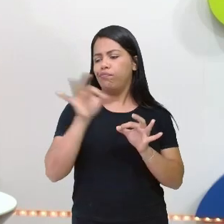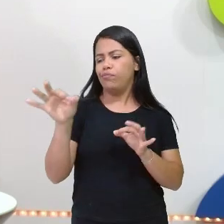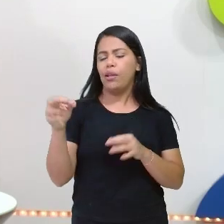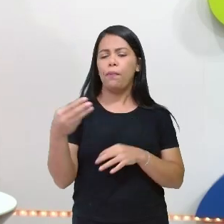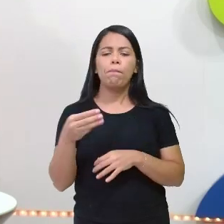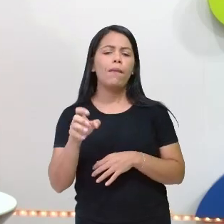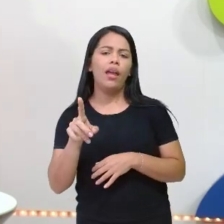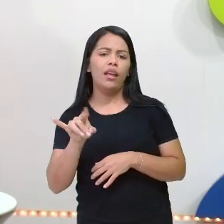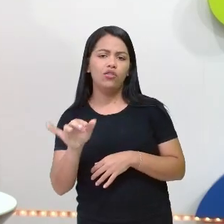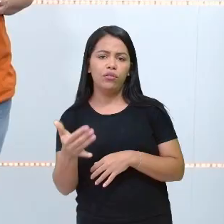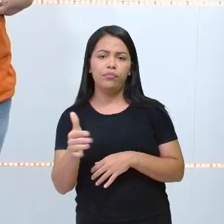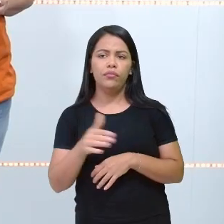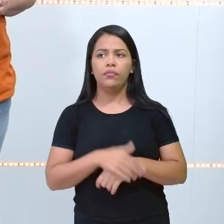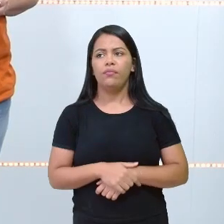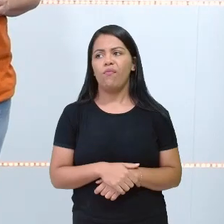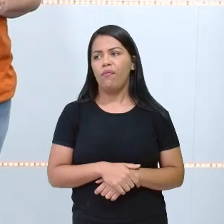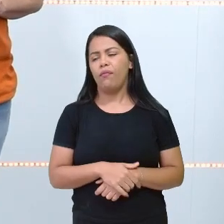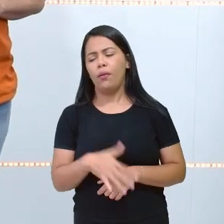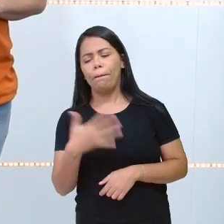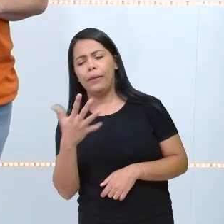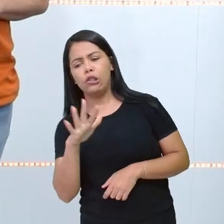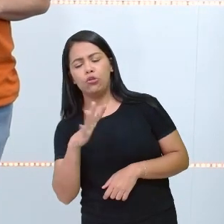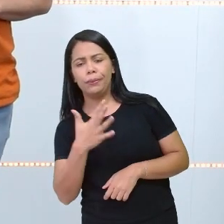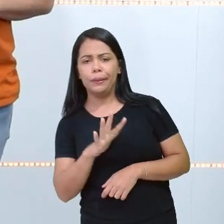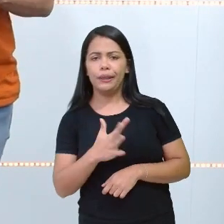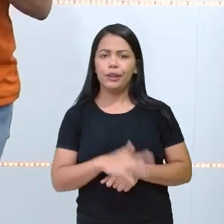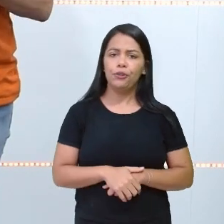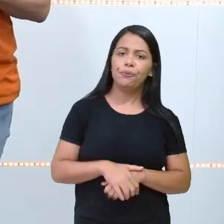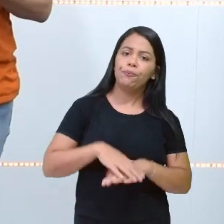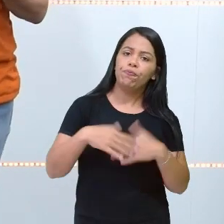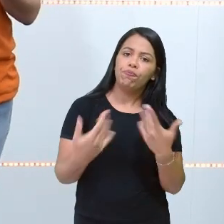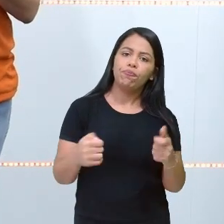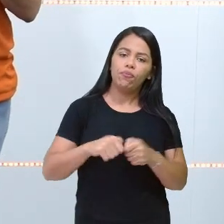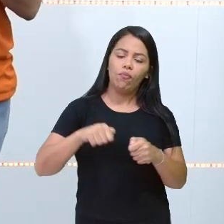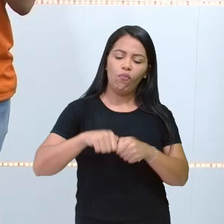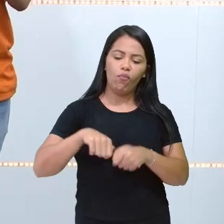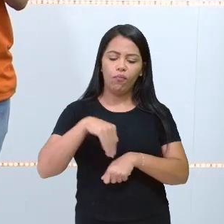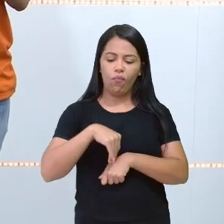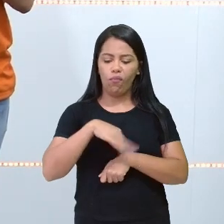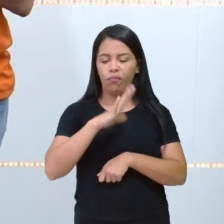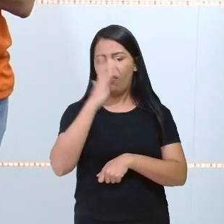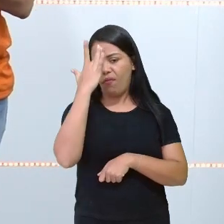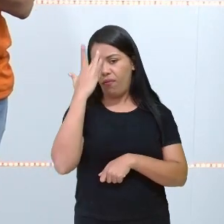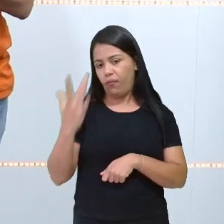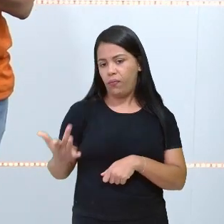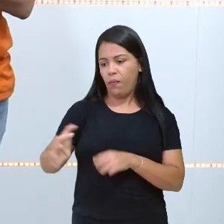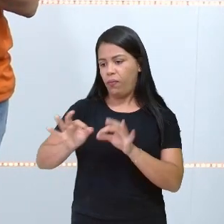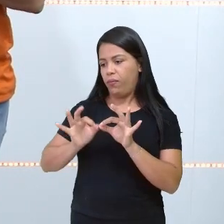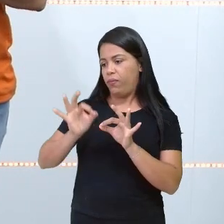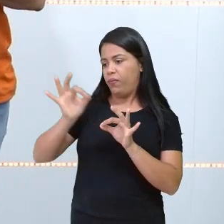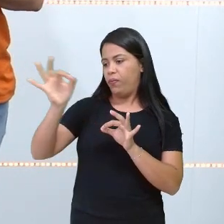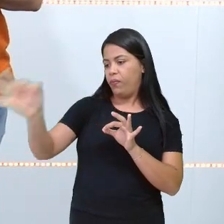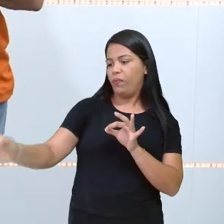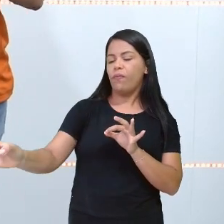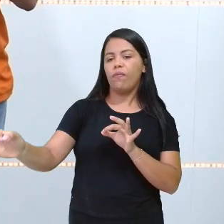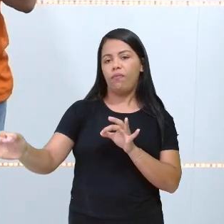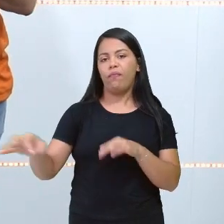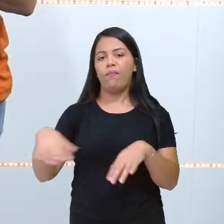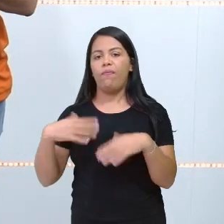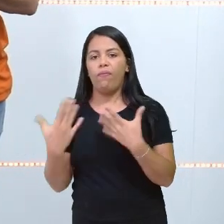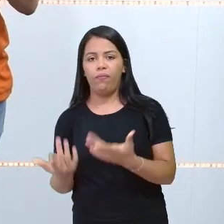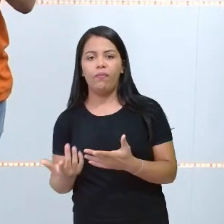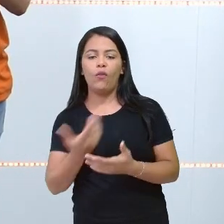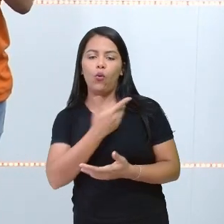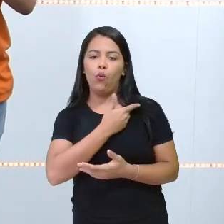Entendi. É considerável, né? É. Então, justamente para facilitar esse deslocamento, certo? É que o governo